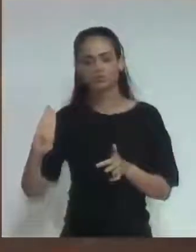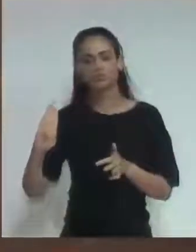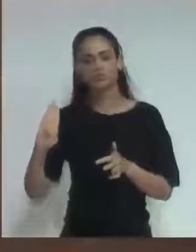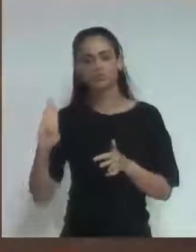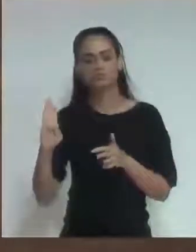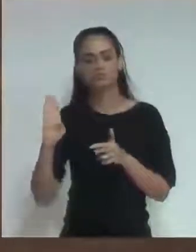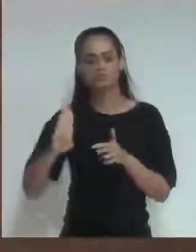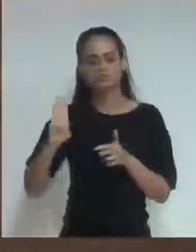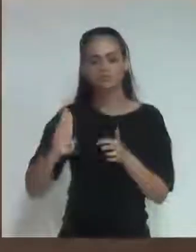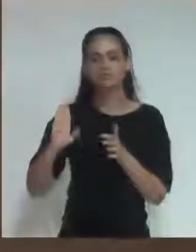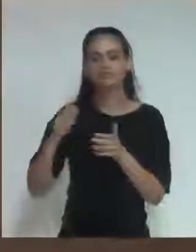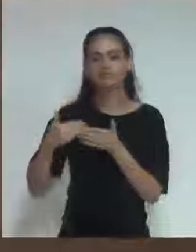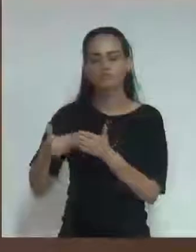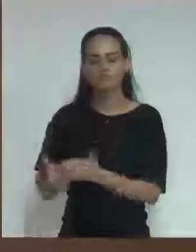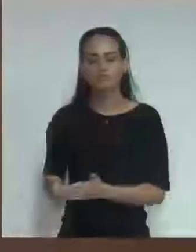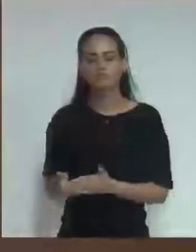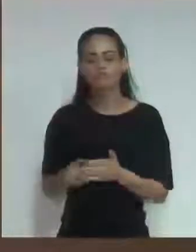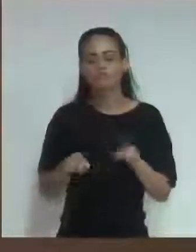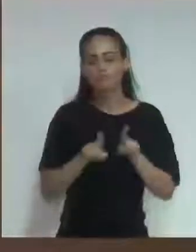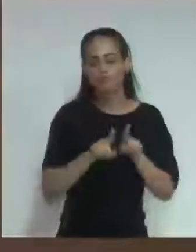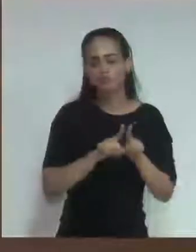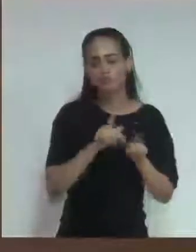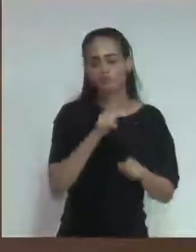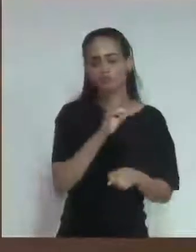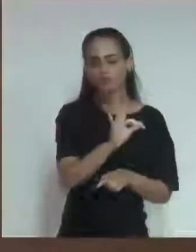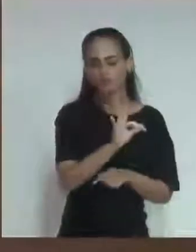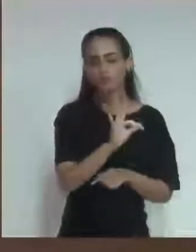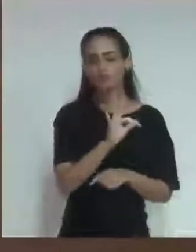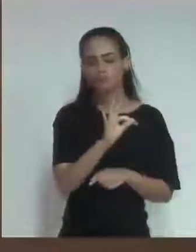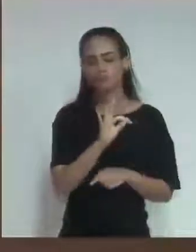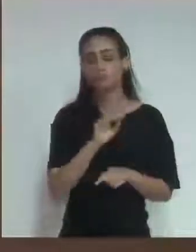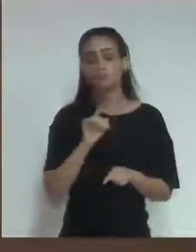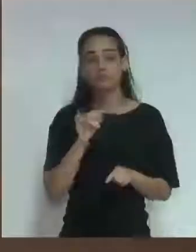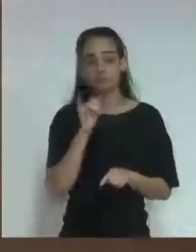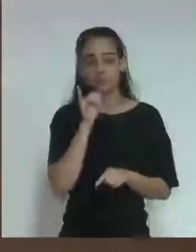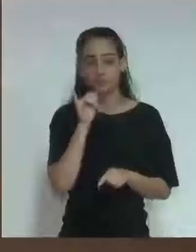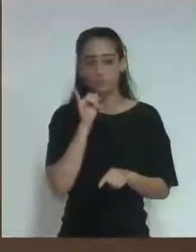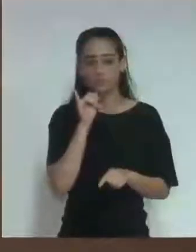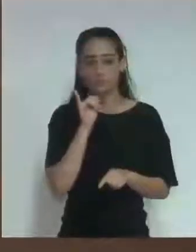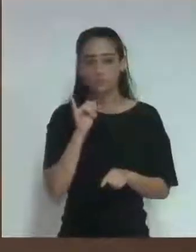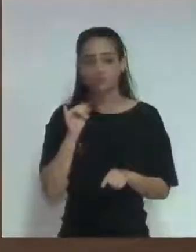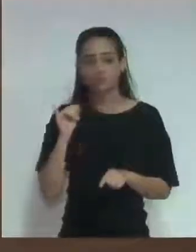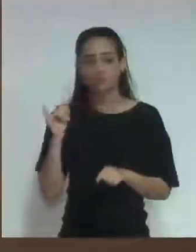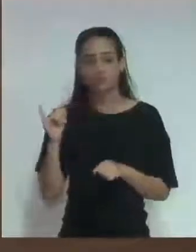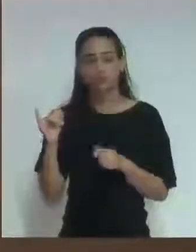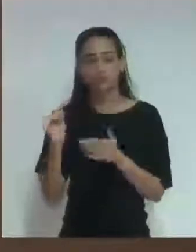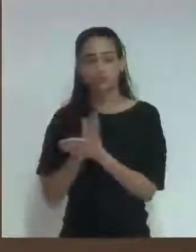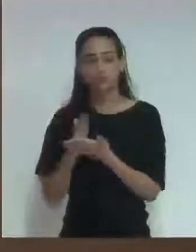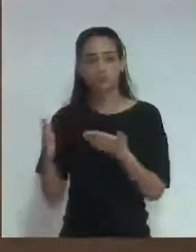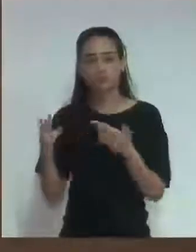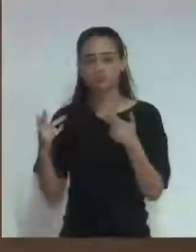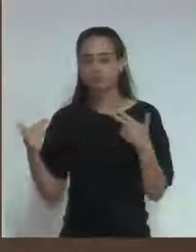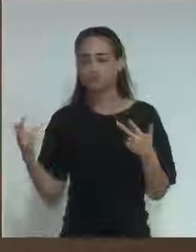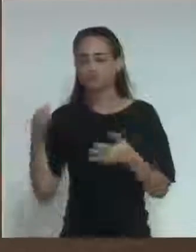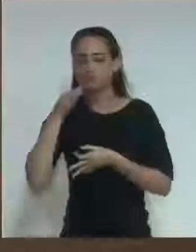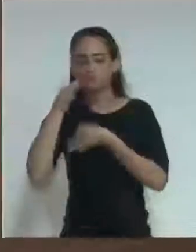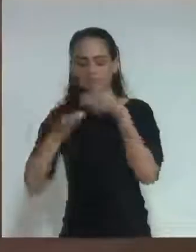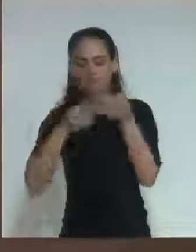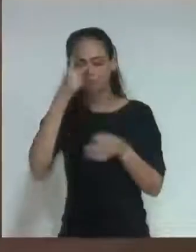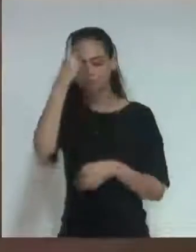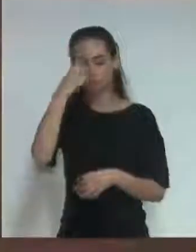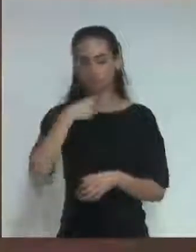toa, talvez até mais que o PT, porque não fez também não fez no devido momento nenhuma autocrítica,